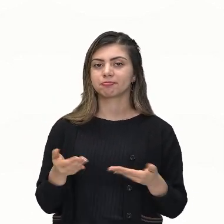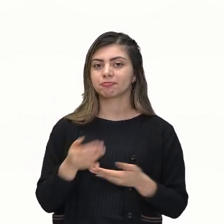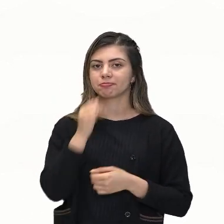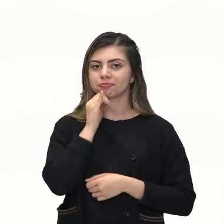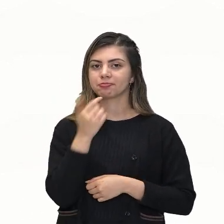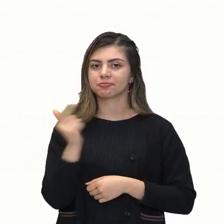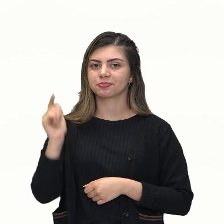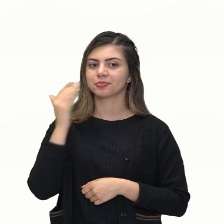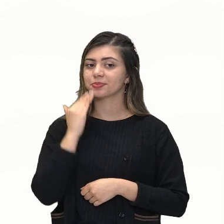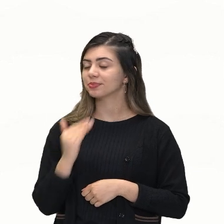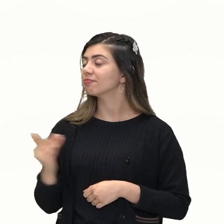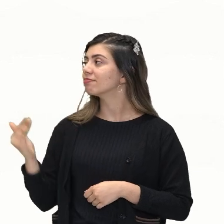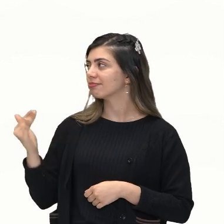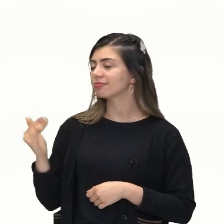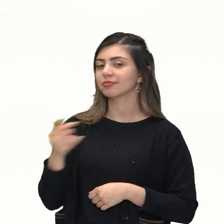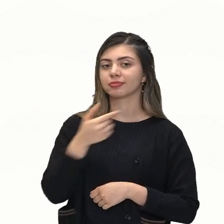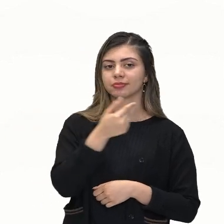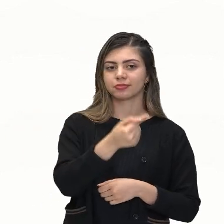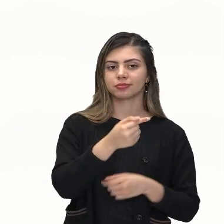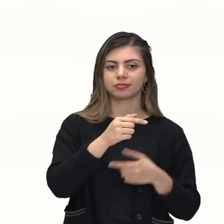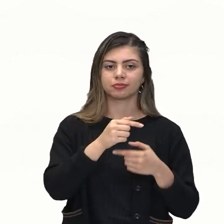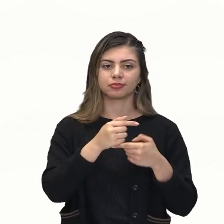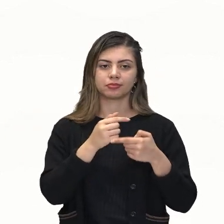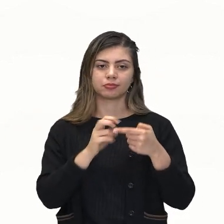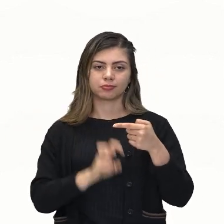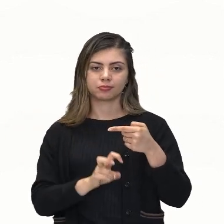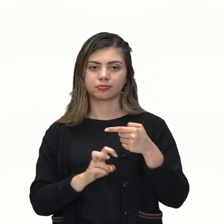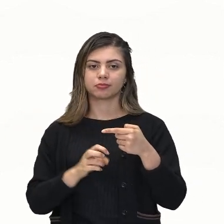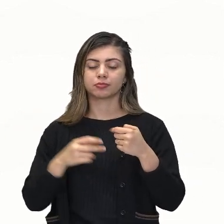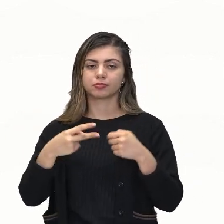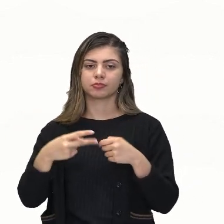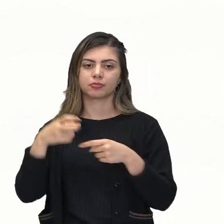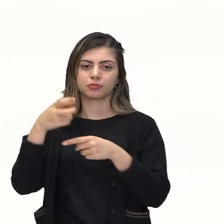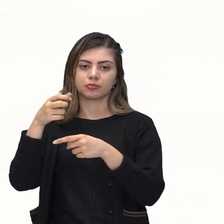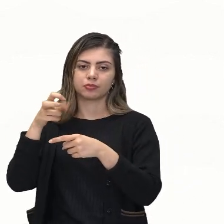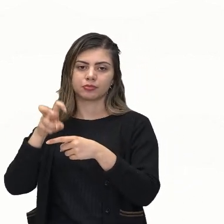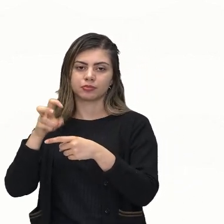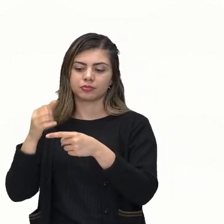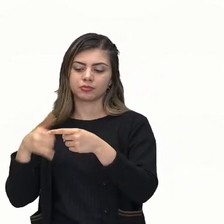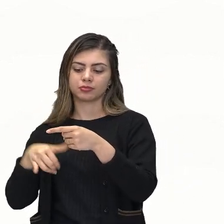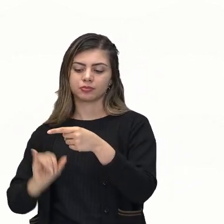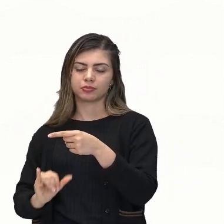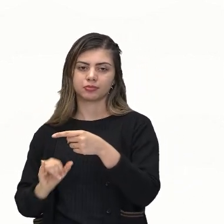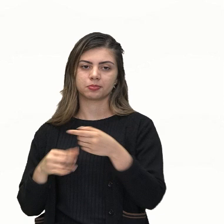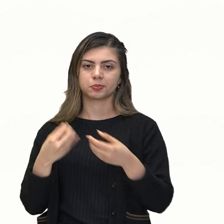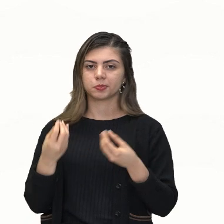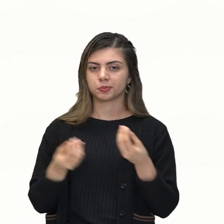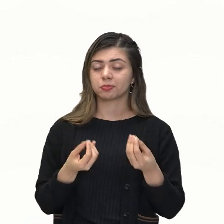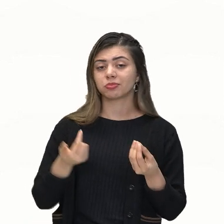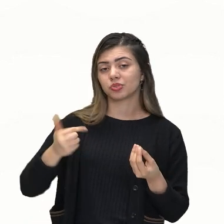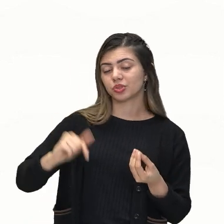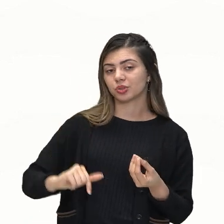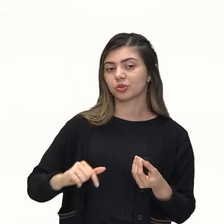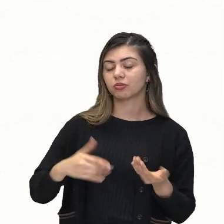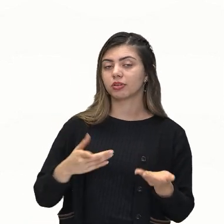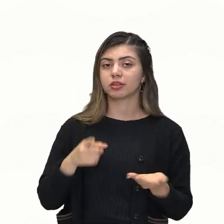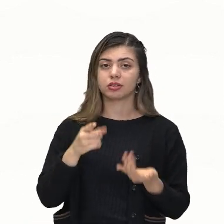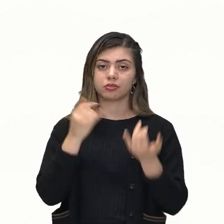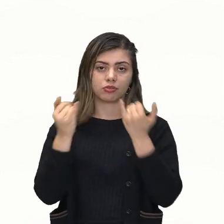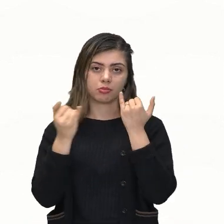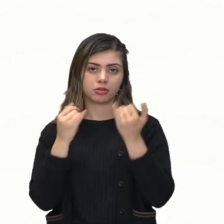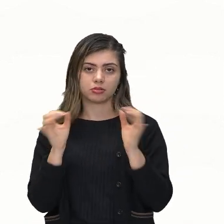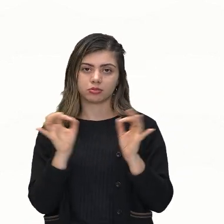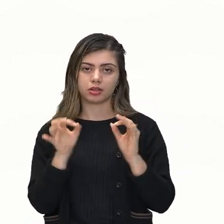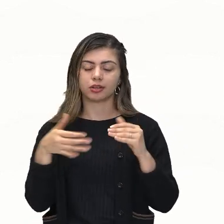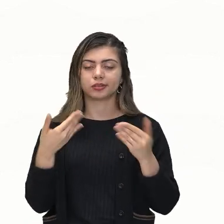Aqui, ó, 7 está para 5 igual a 5 está para y. Mesma coisa. A questão não informou, então é